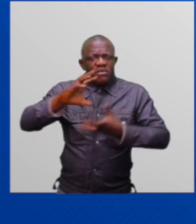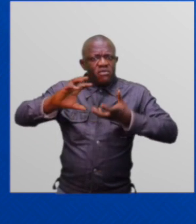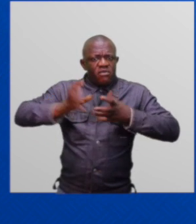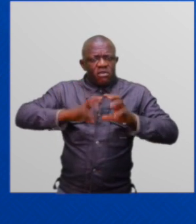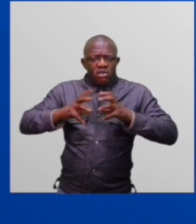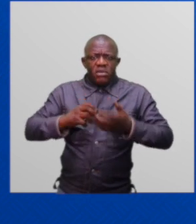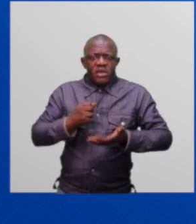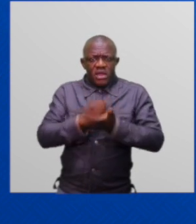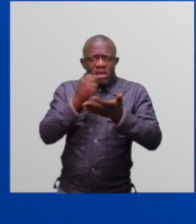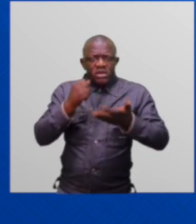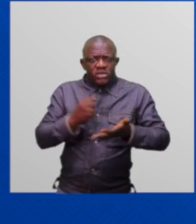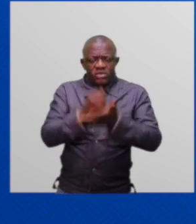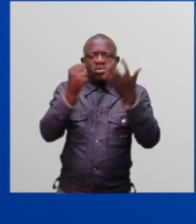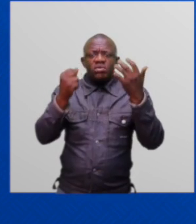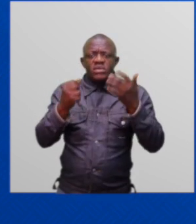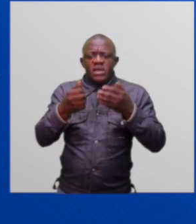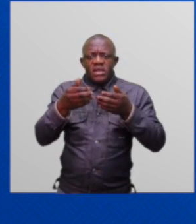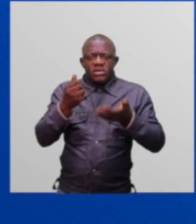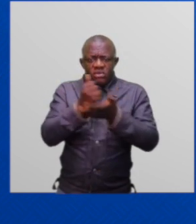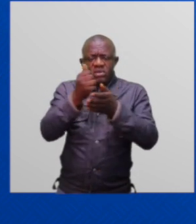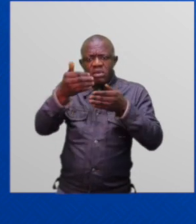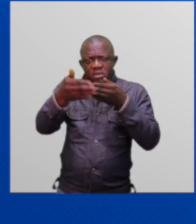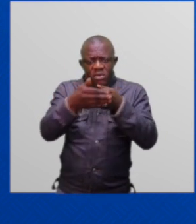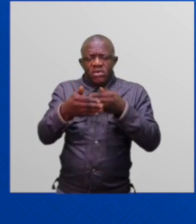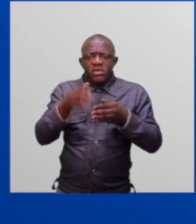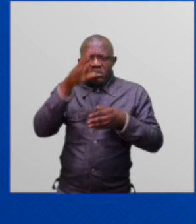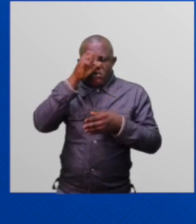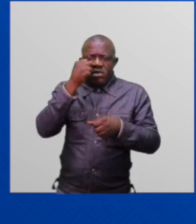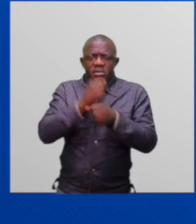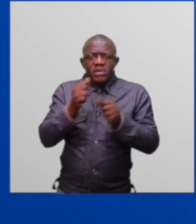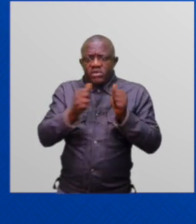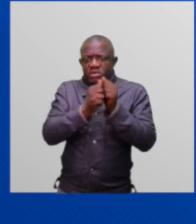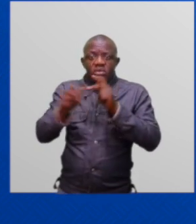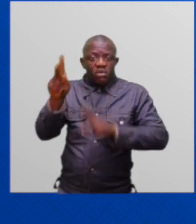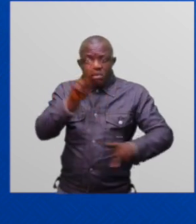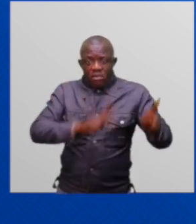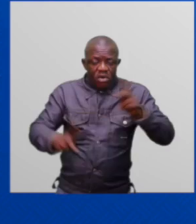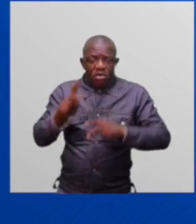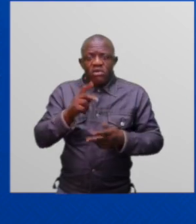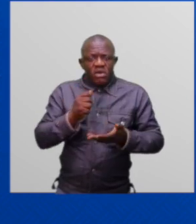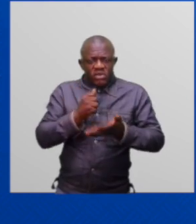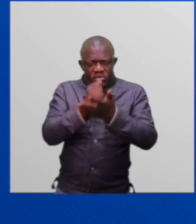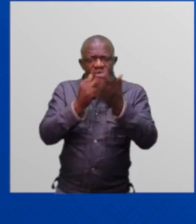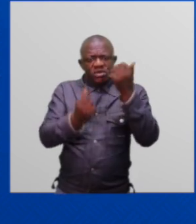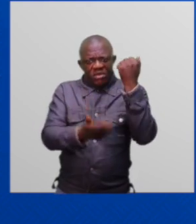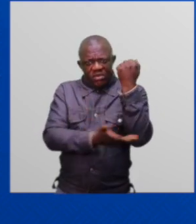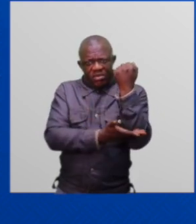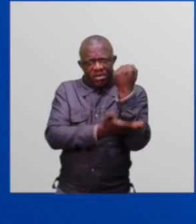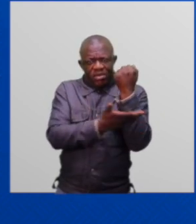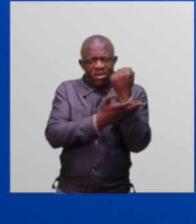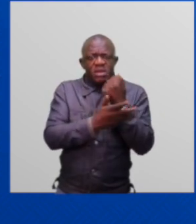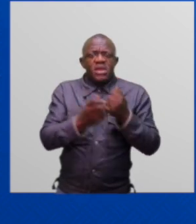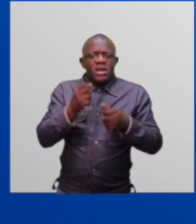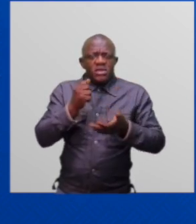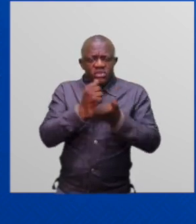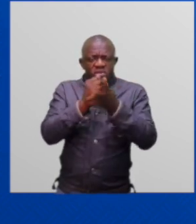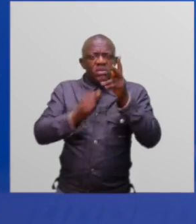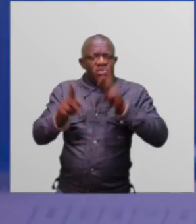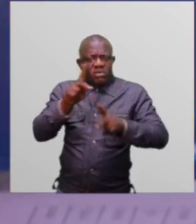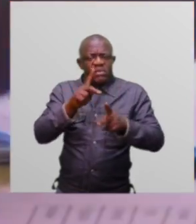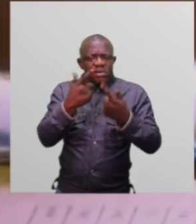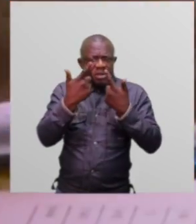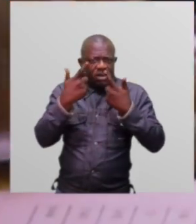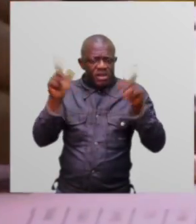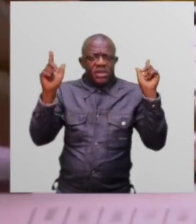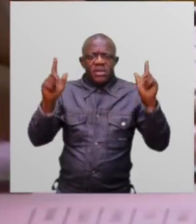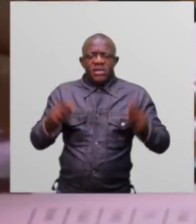governação que torna o poder mais próximo dos cidadãos. Torna mais legítimos os governantes e é mais democrática porque não se resume